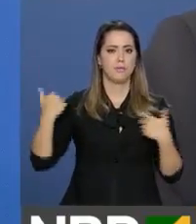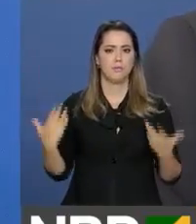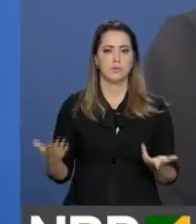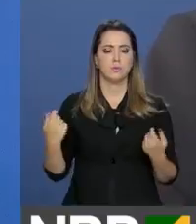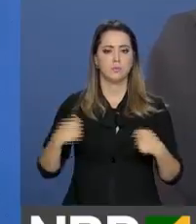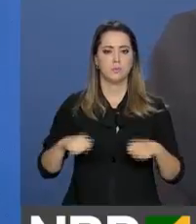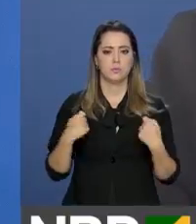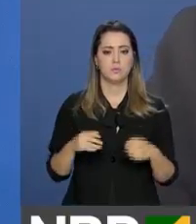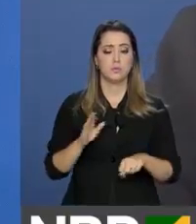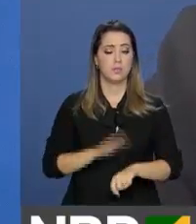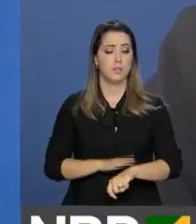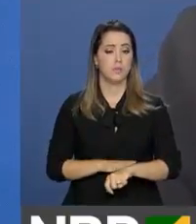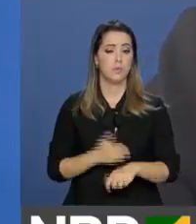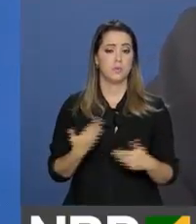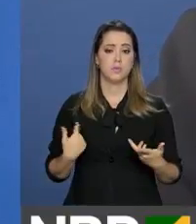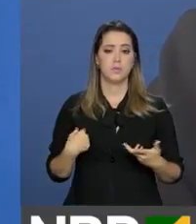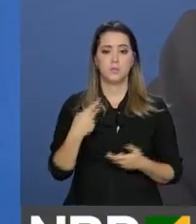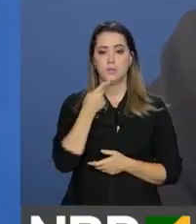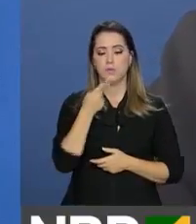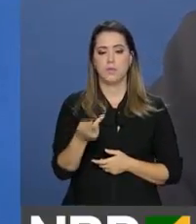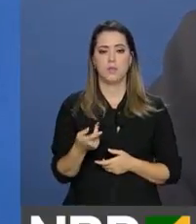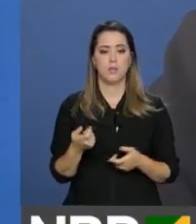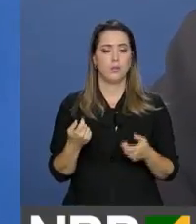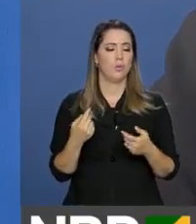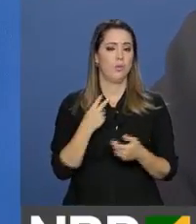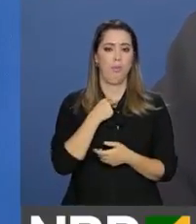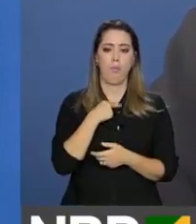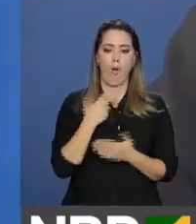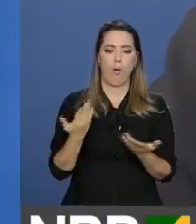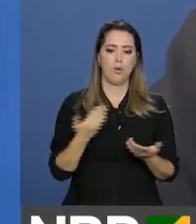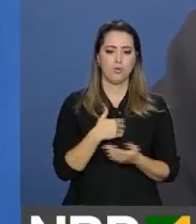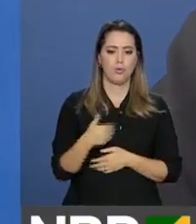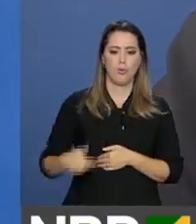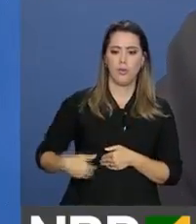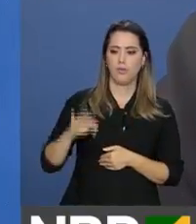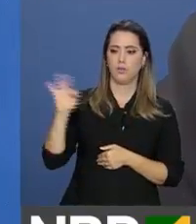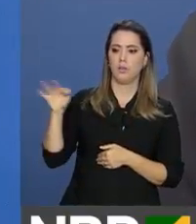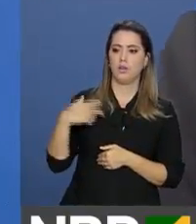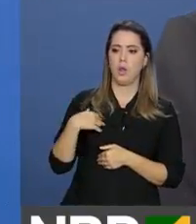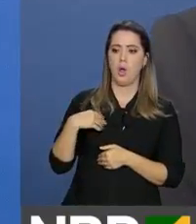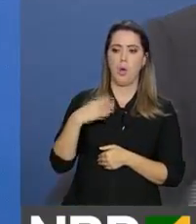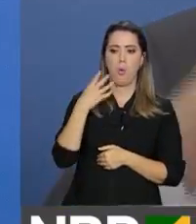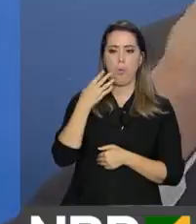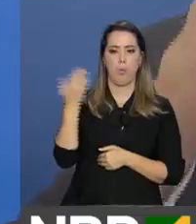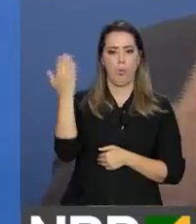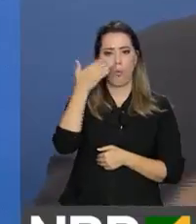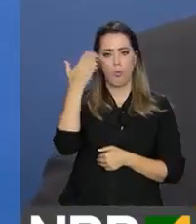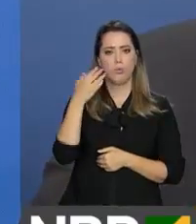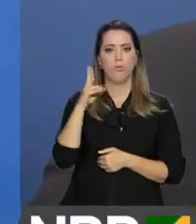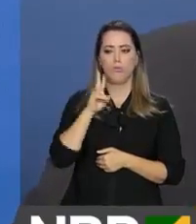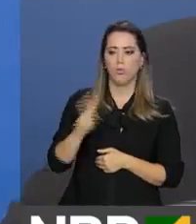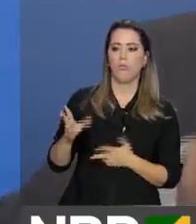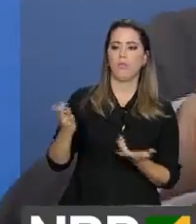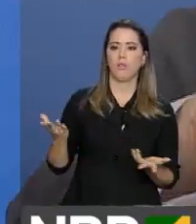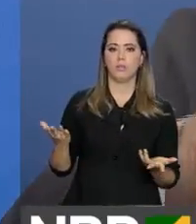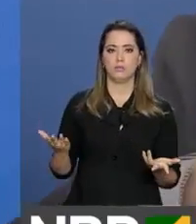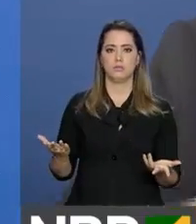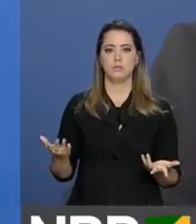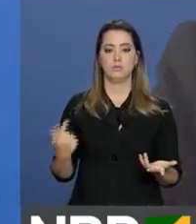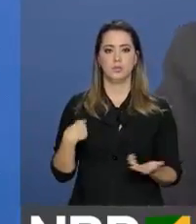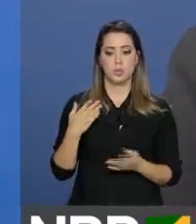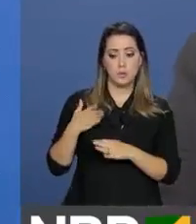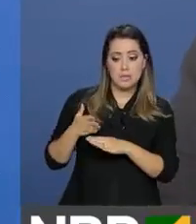momento, senhores, que eu disse: não é possível mais a União ignorar este fato. Nós podemos, perguntava eu, invadir